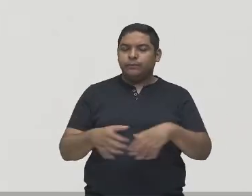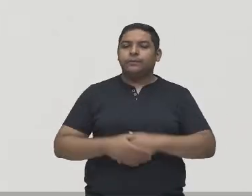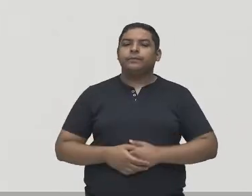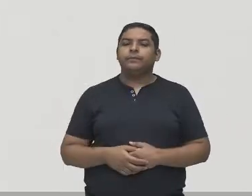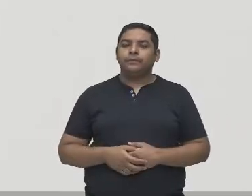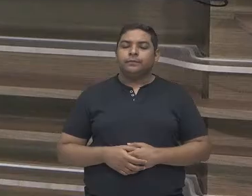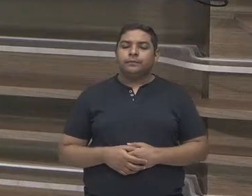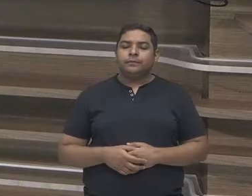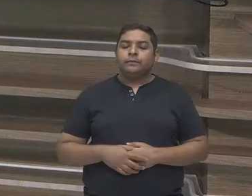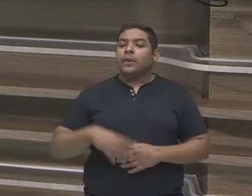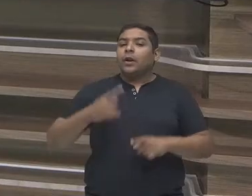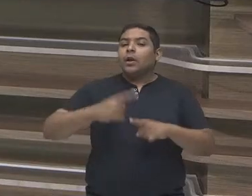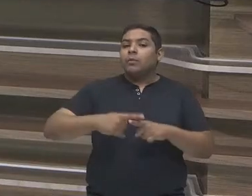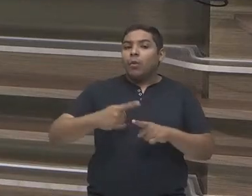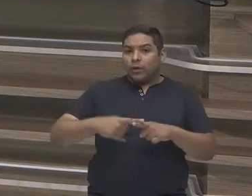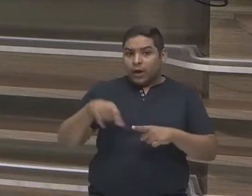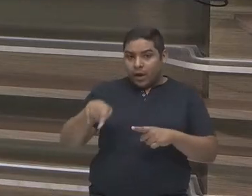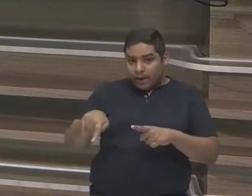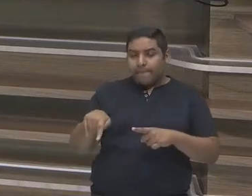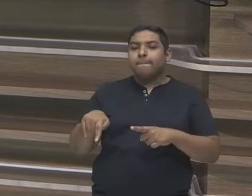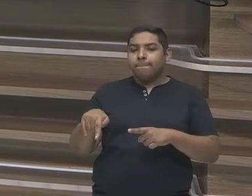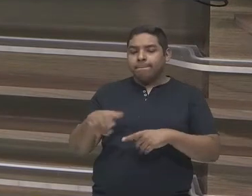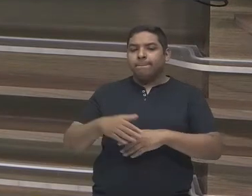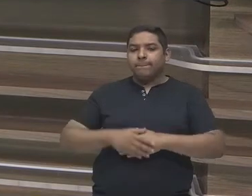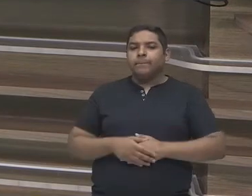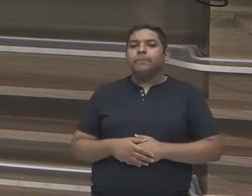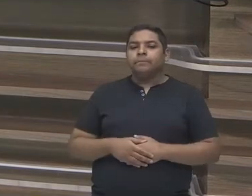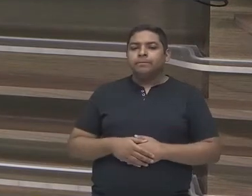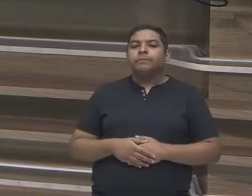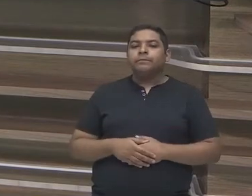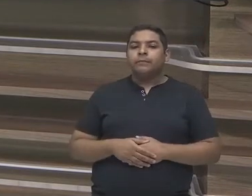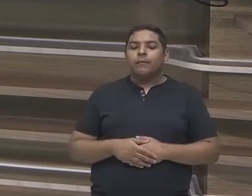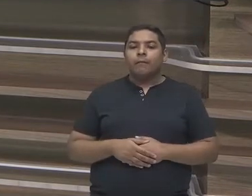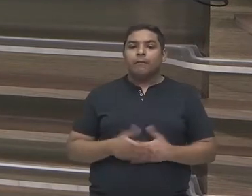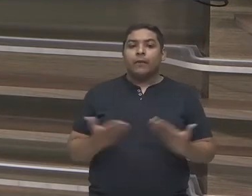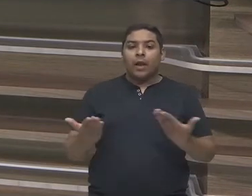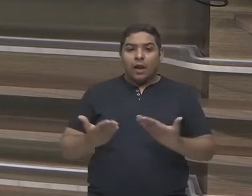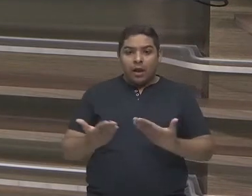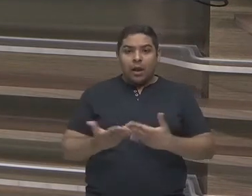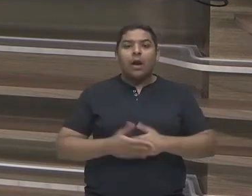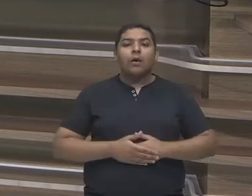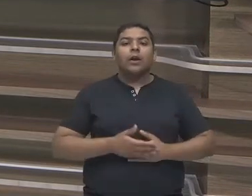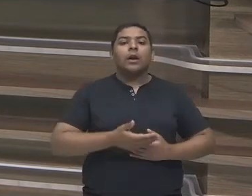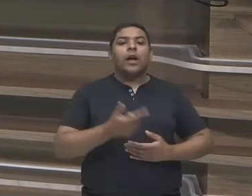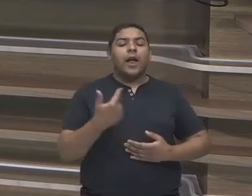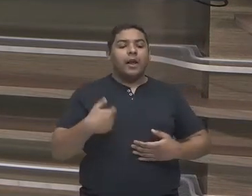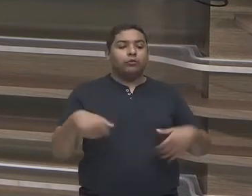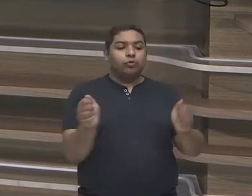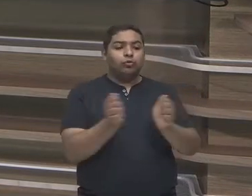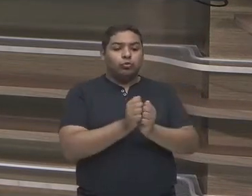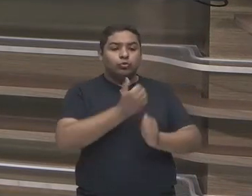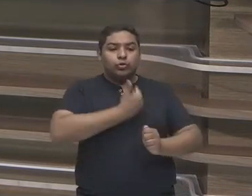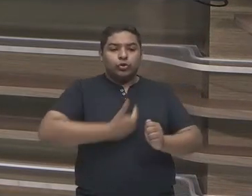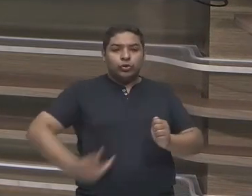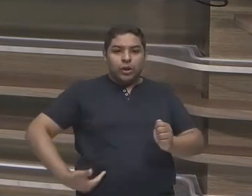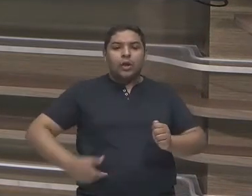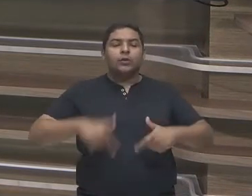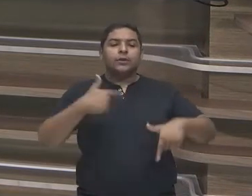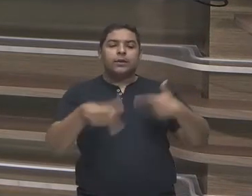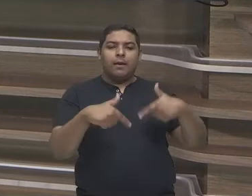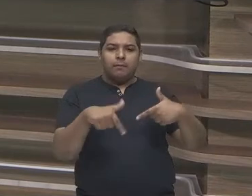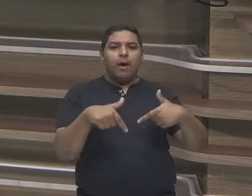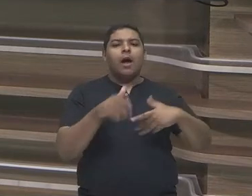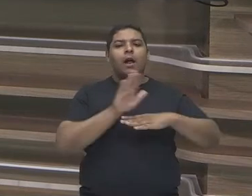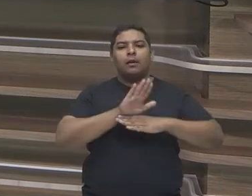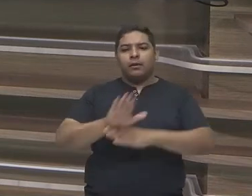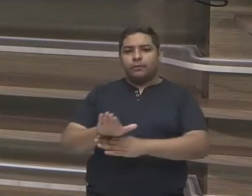foram aqui que os bens da Igreja foram confiscados e ela agora é funcionária do Estado. Então, você vai receber de acordo com o